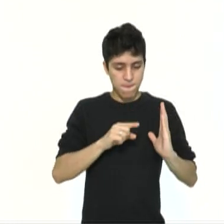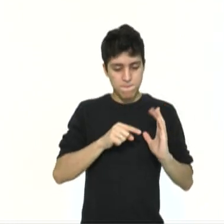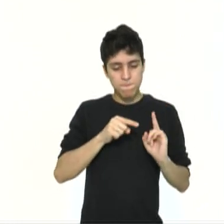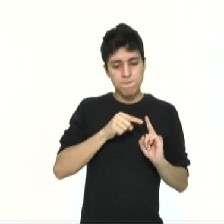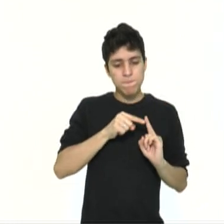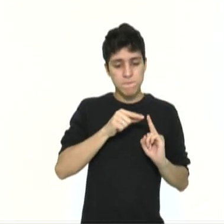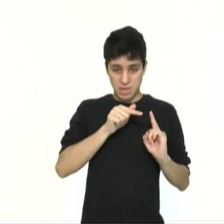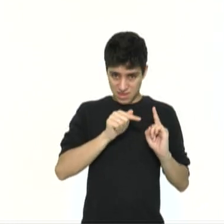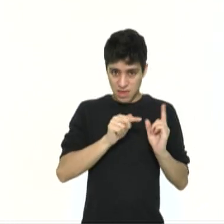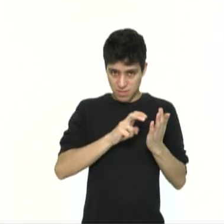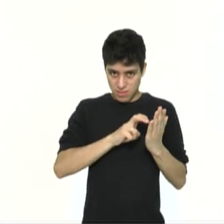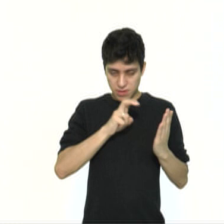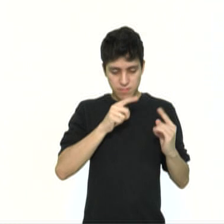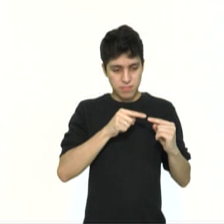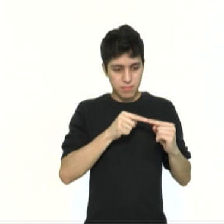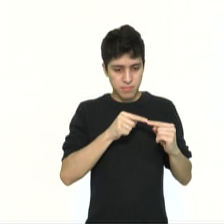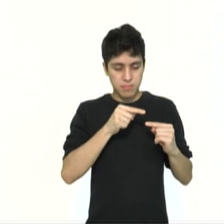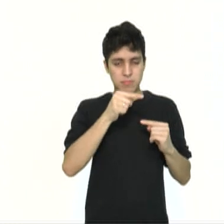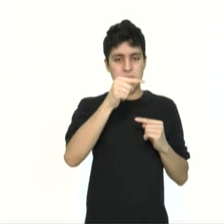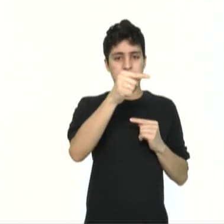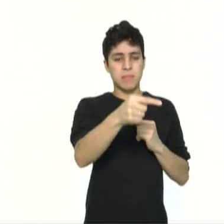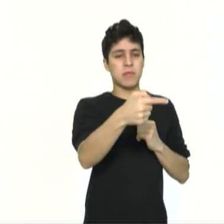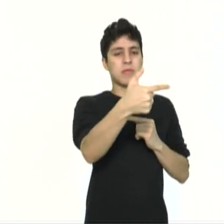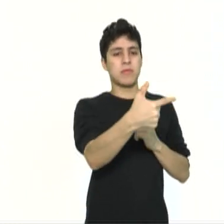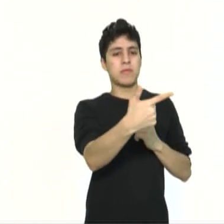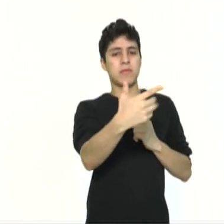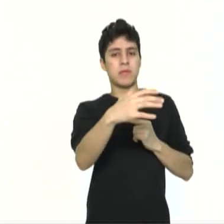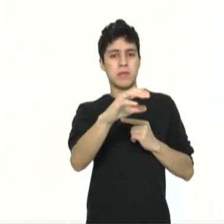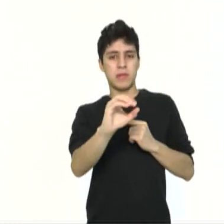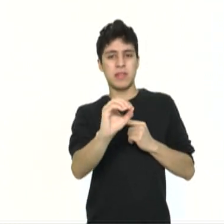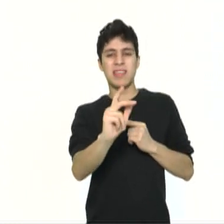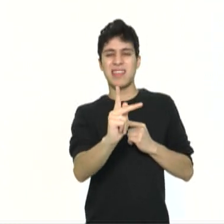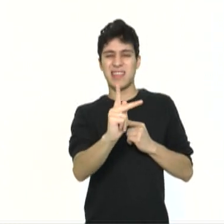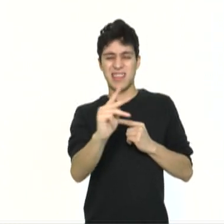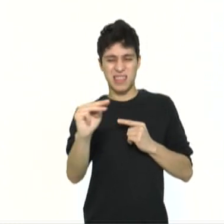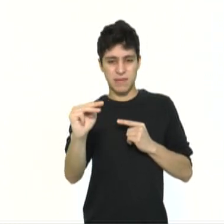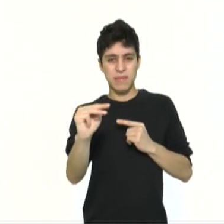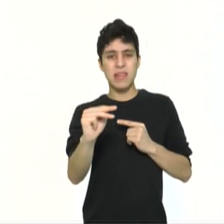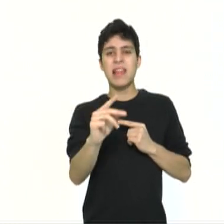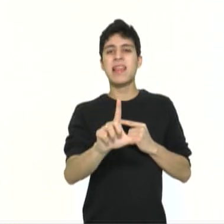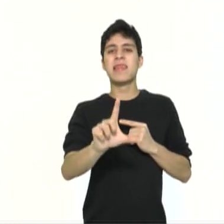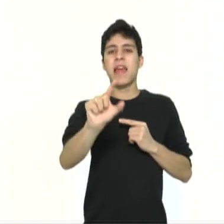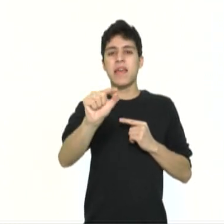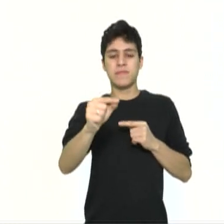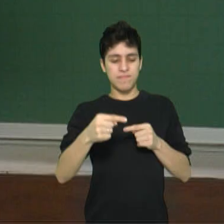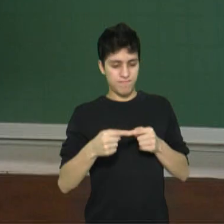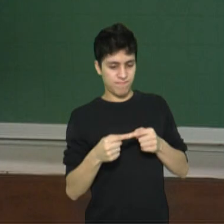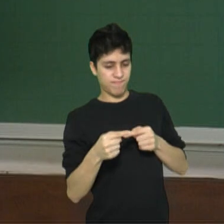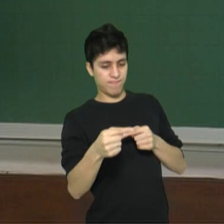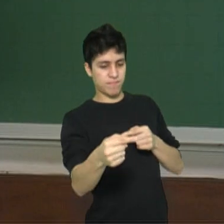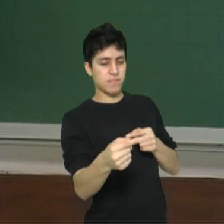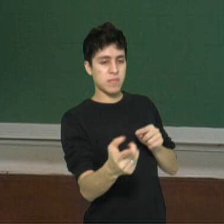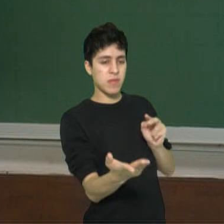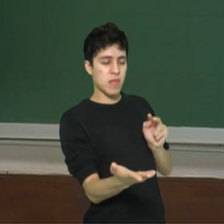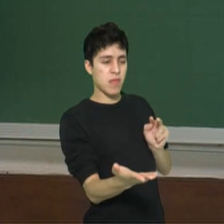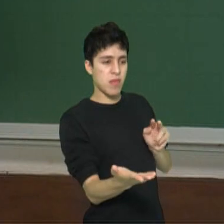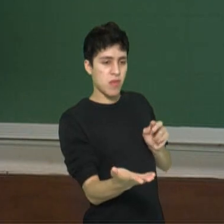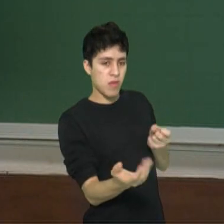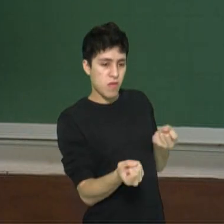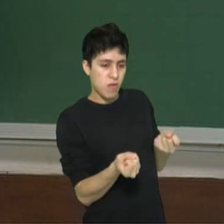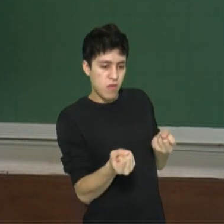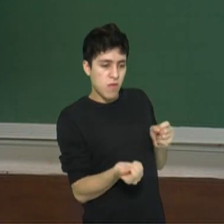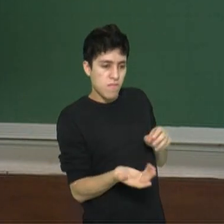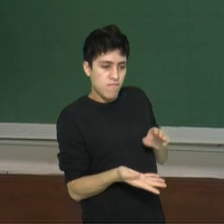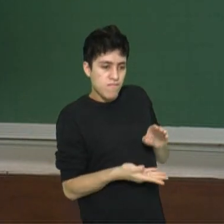seu destino no quilômetro 240 às 10. Então, com esses dados, você precisa